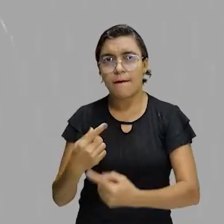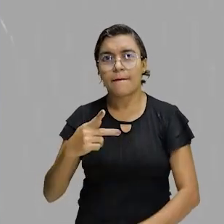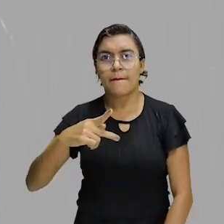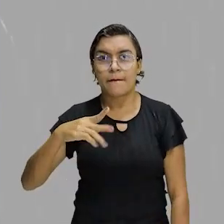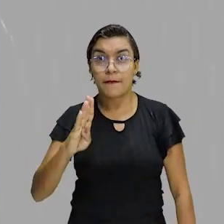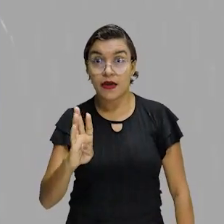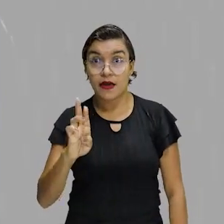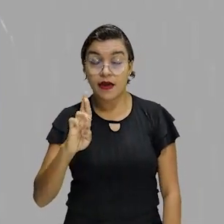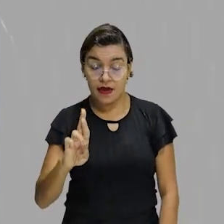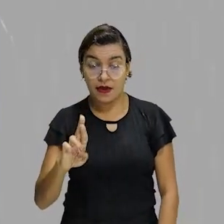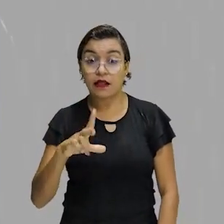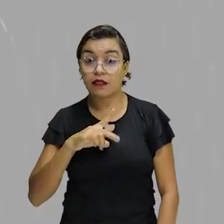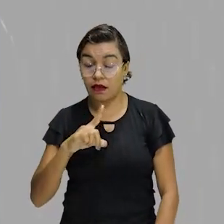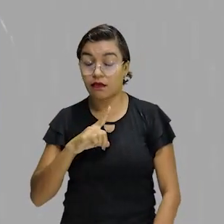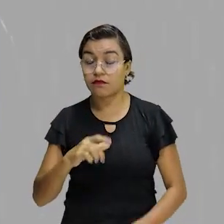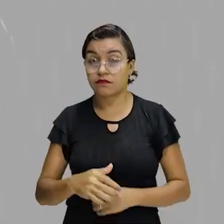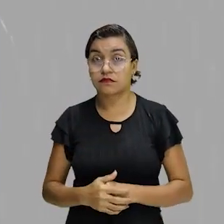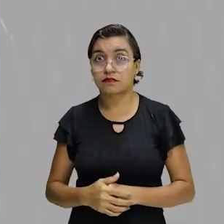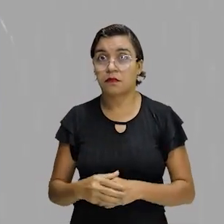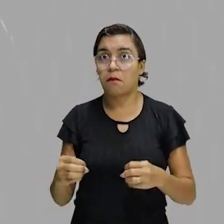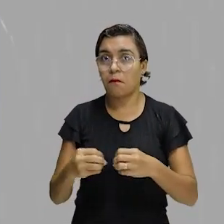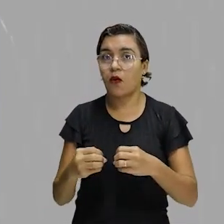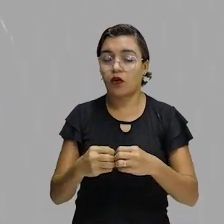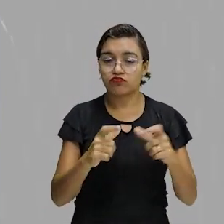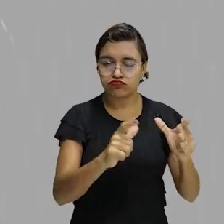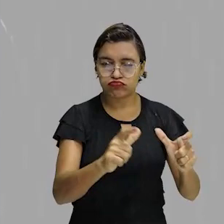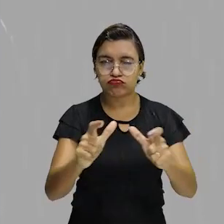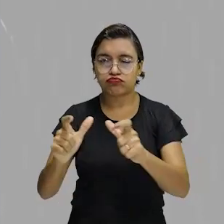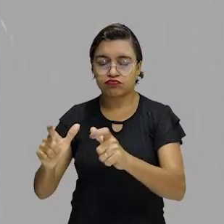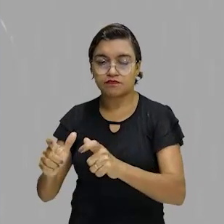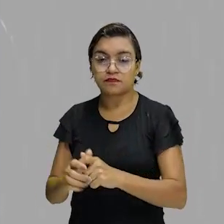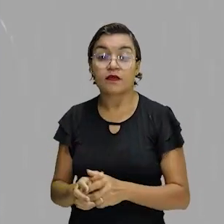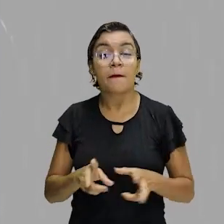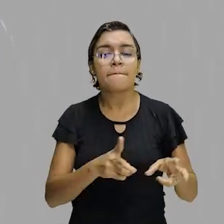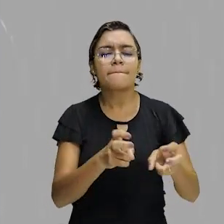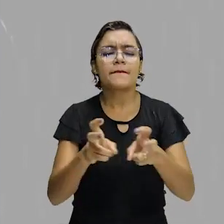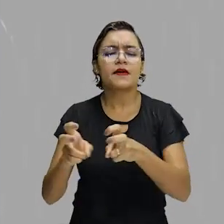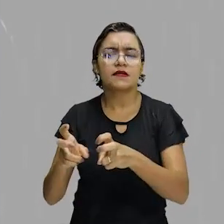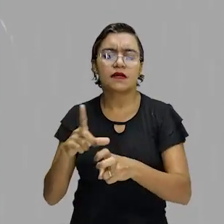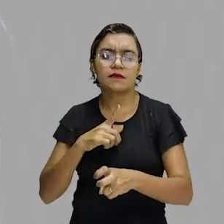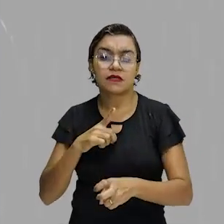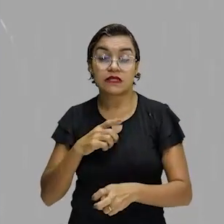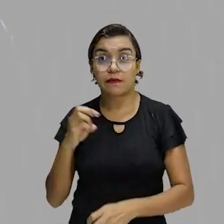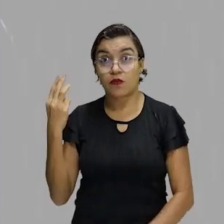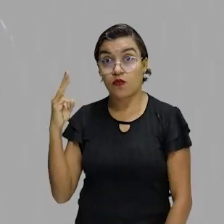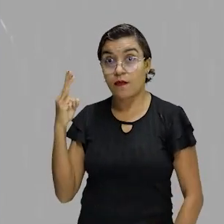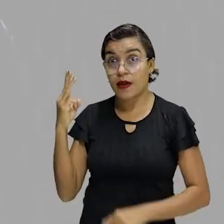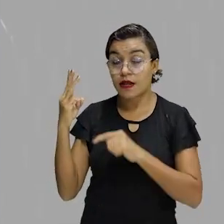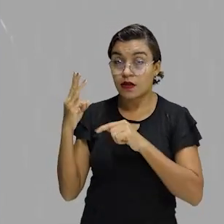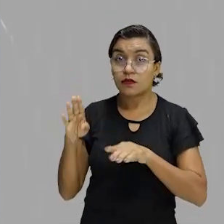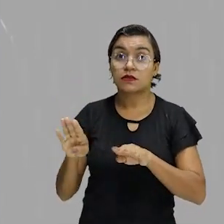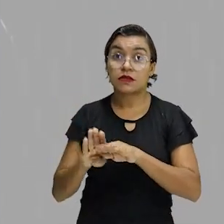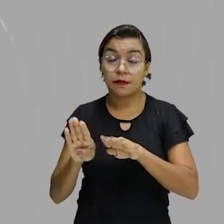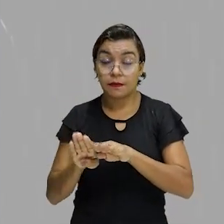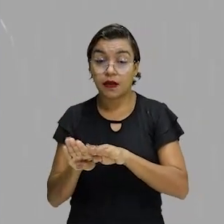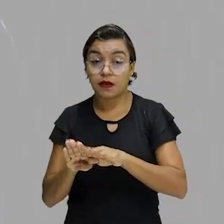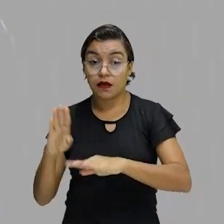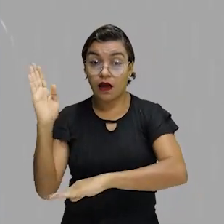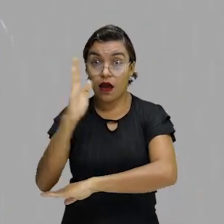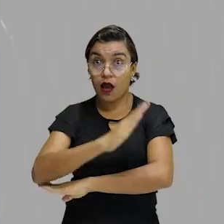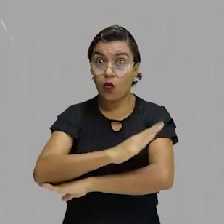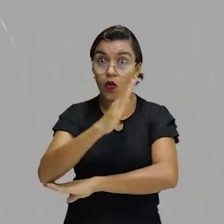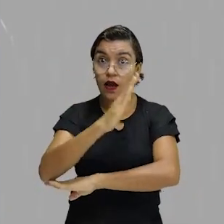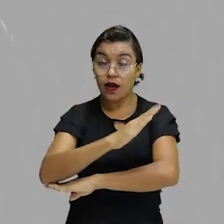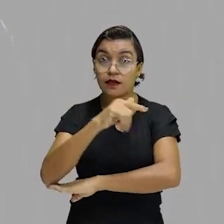ali um CRAS quilombola pela região, certo? Então você vai percebendo que o Maranhão, Alcântara também, você que já foi em Alcântara